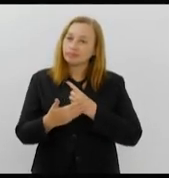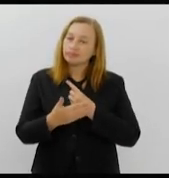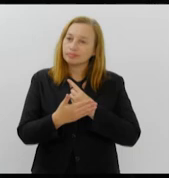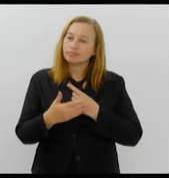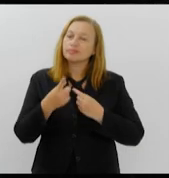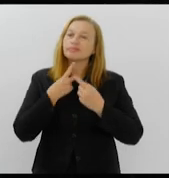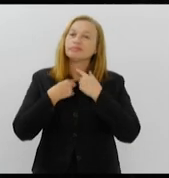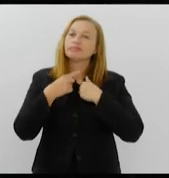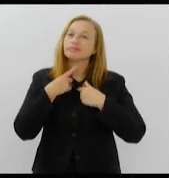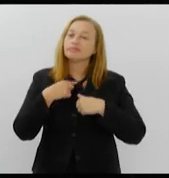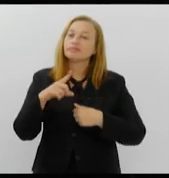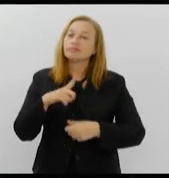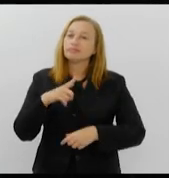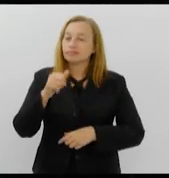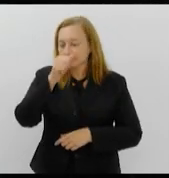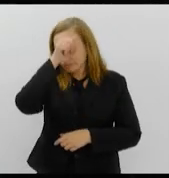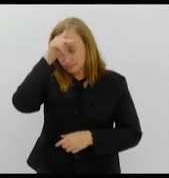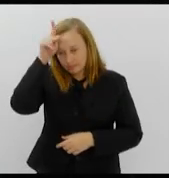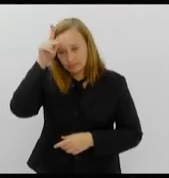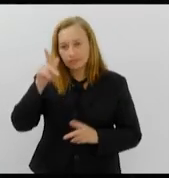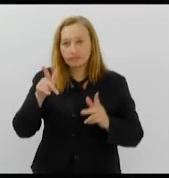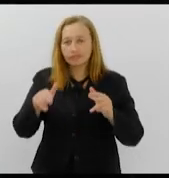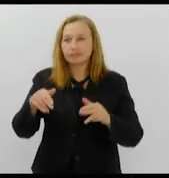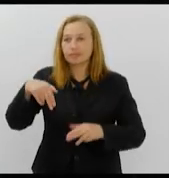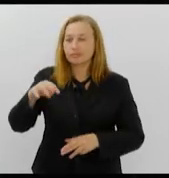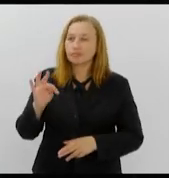o desejo de ter o prefeito como Neto.